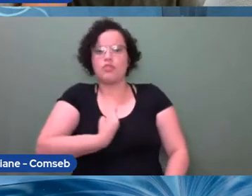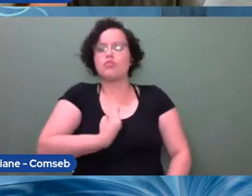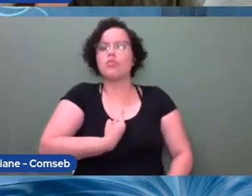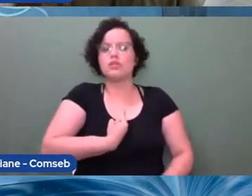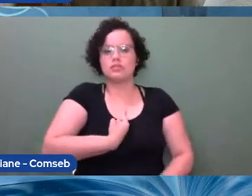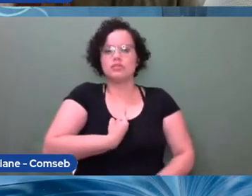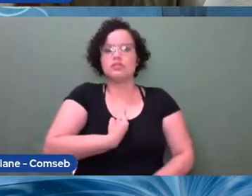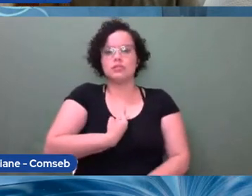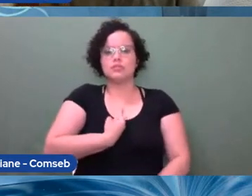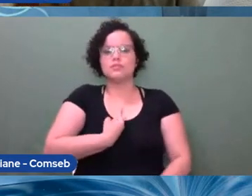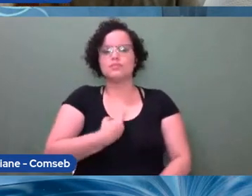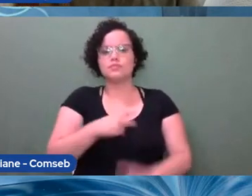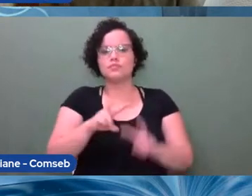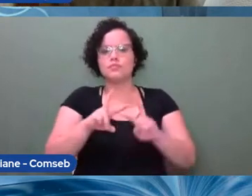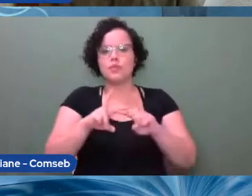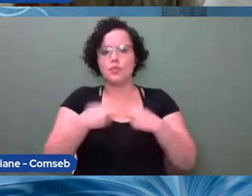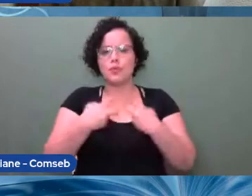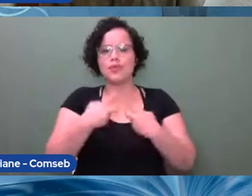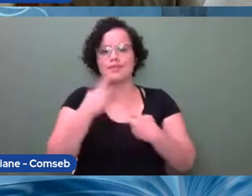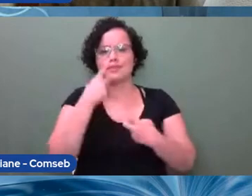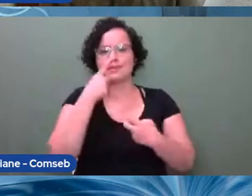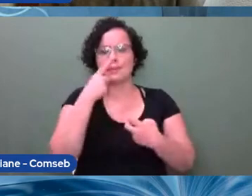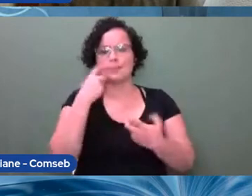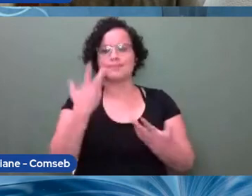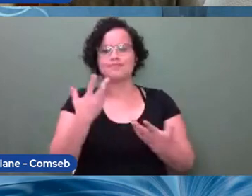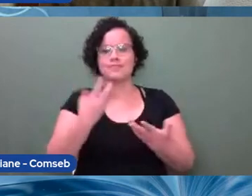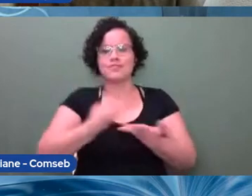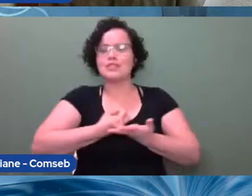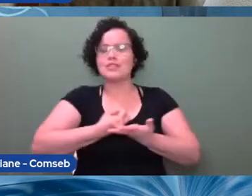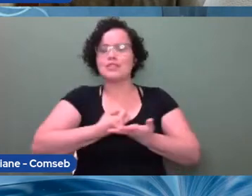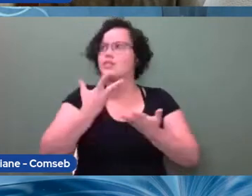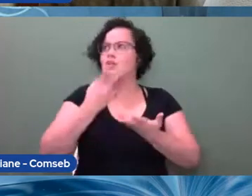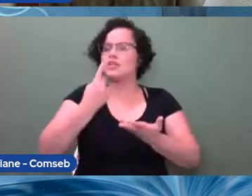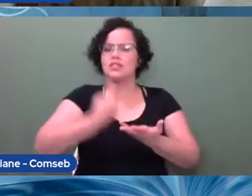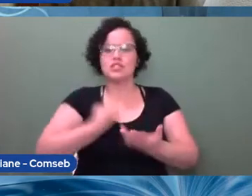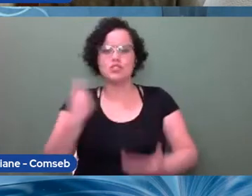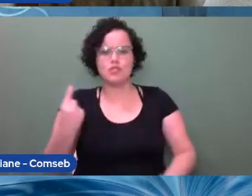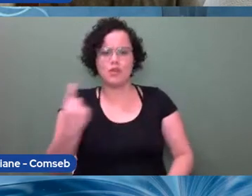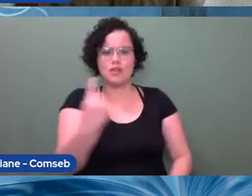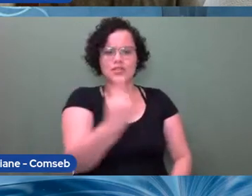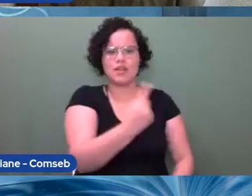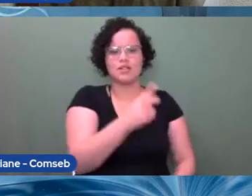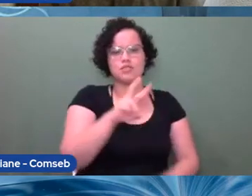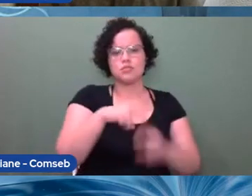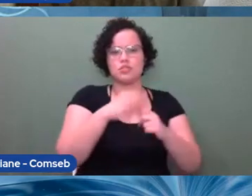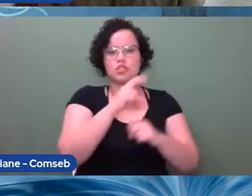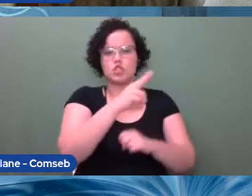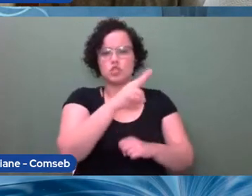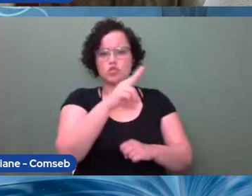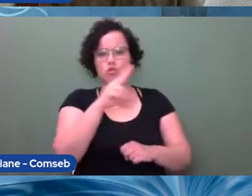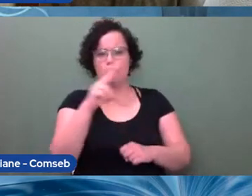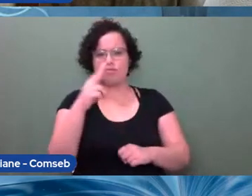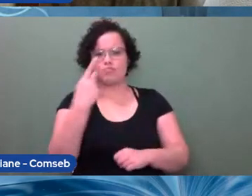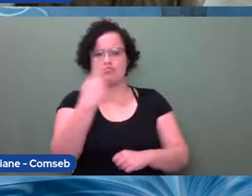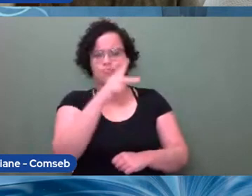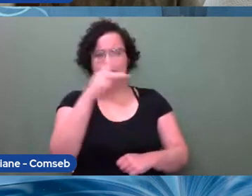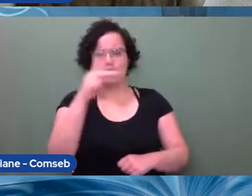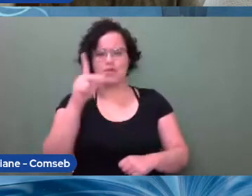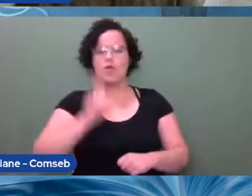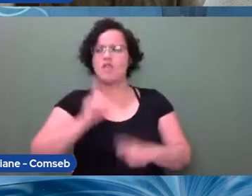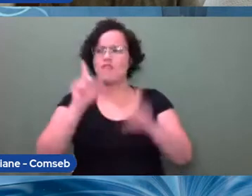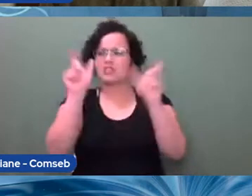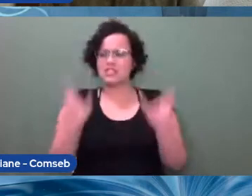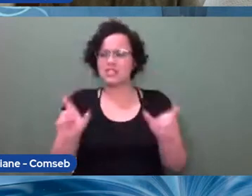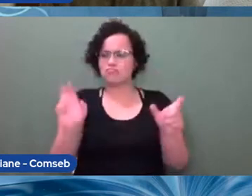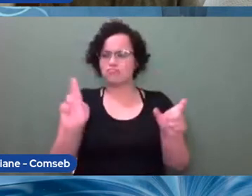abstração das individualidades que por esse nome se designam. E ele faz, então, aí uma distinção. Nessa primeira